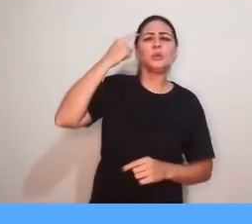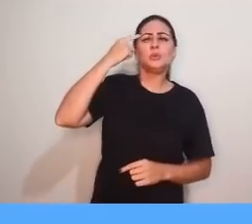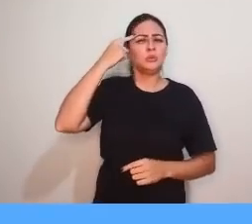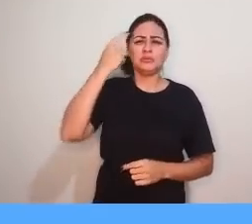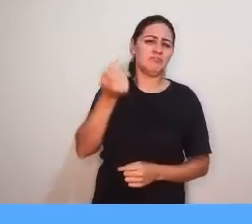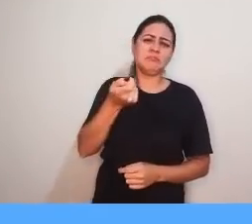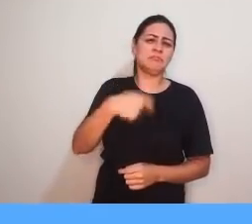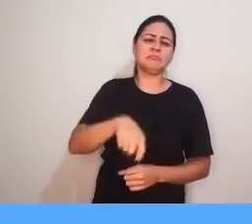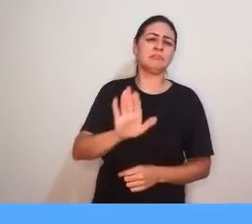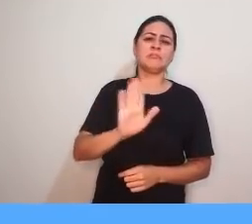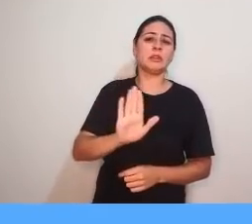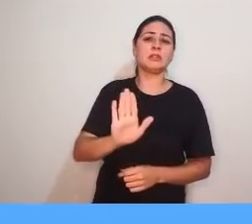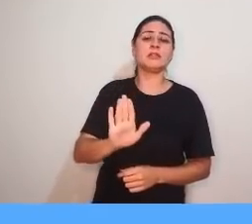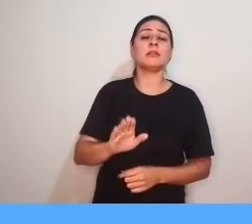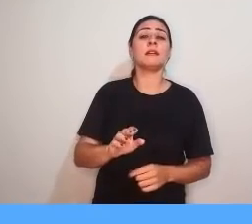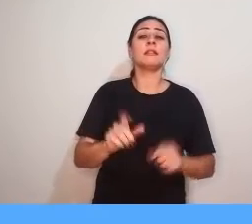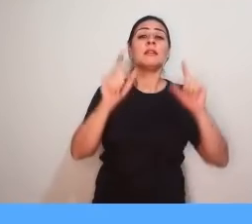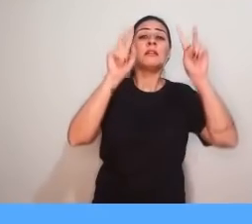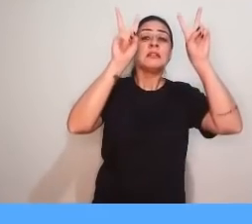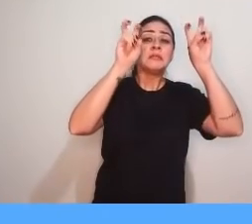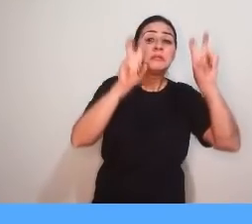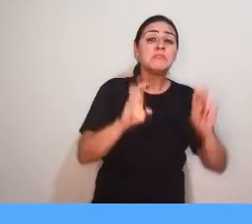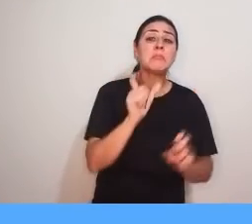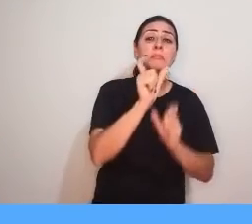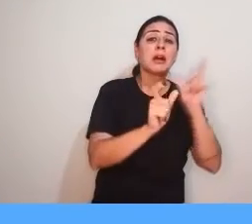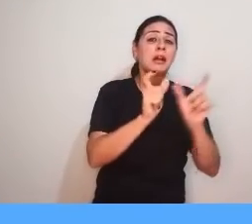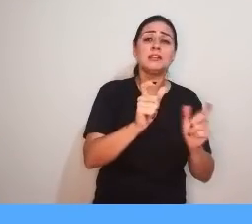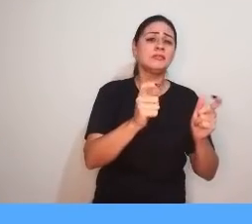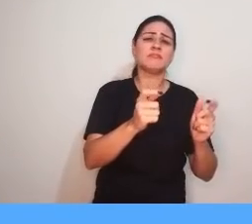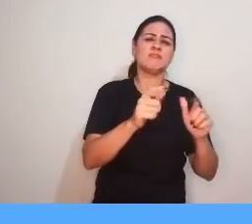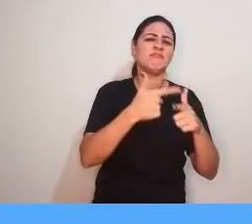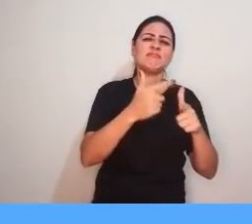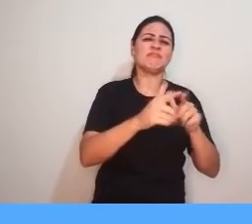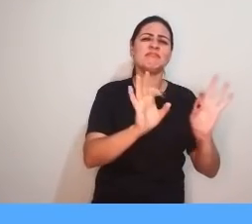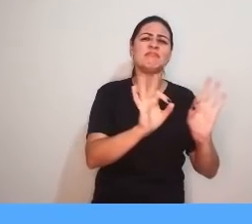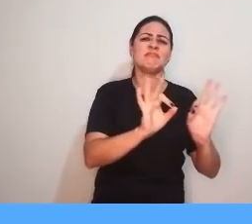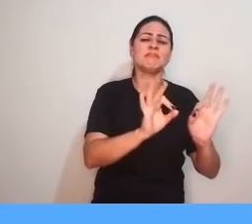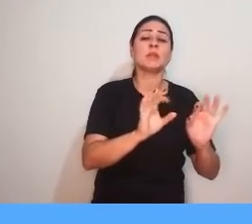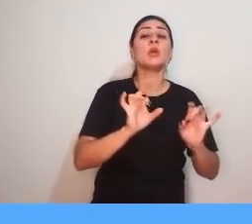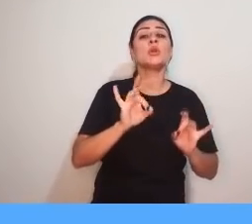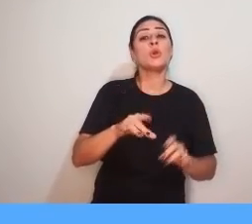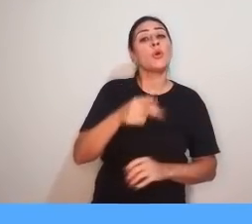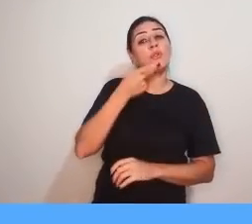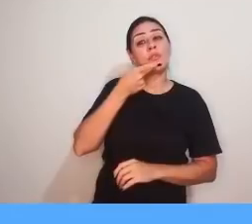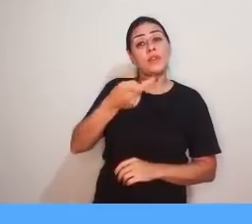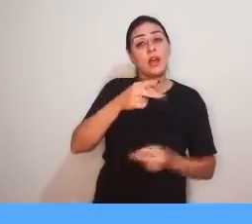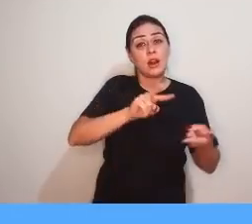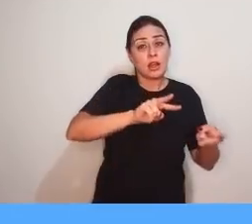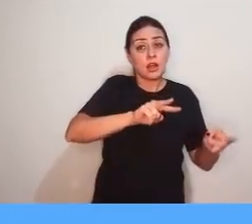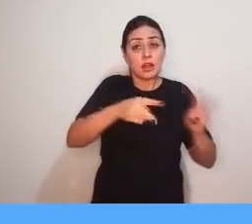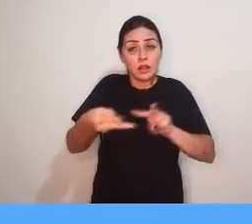a nomenclatura, eu não vejo problema nenhum. Agora, quando a gente fala de transposição, uma coisa que você tem que ter